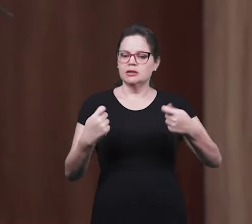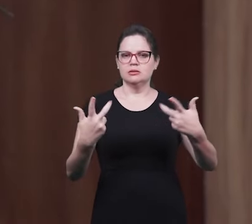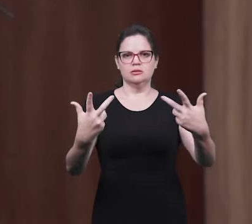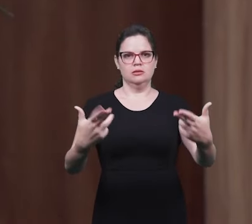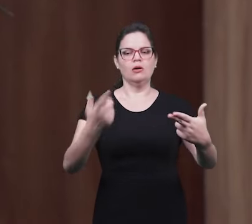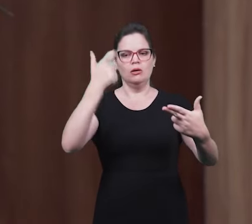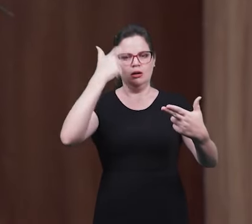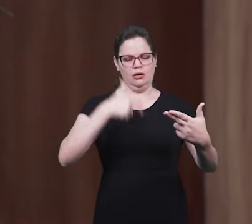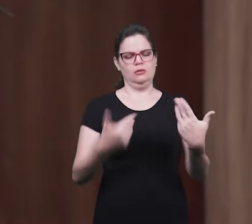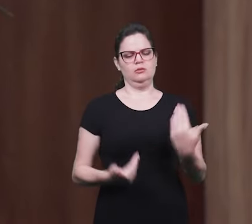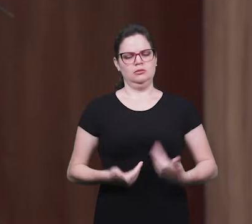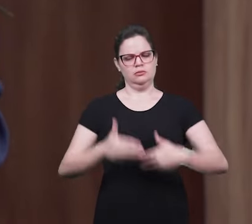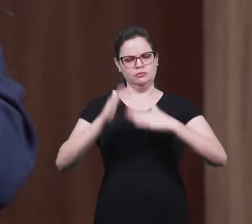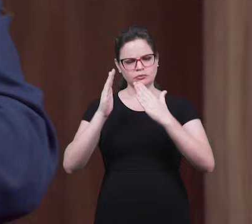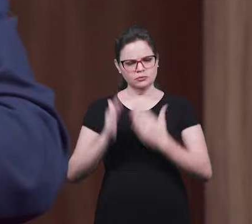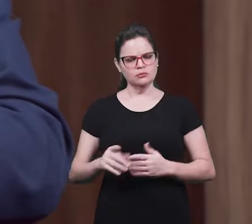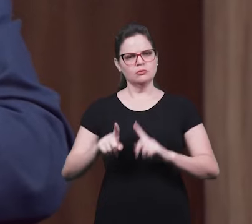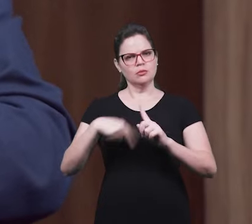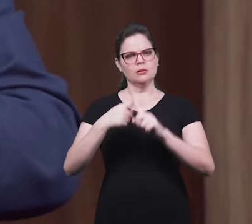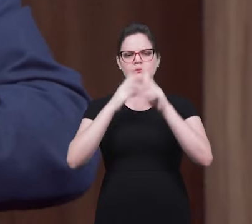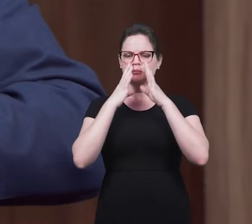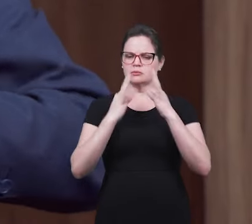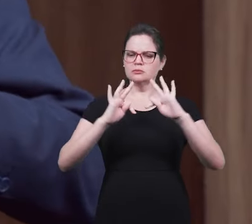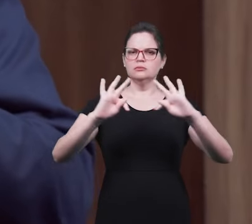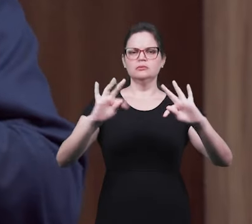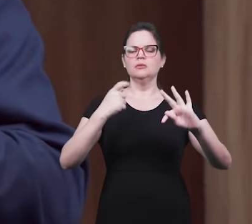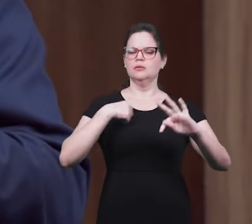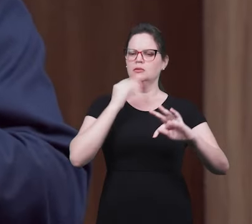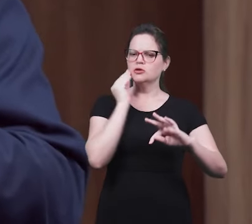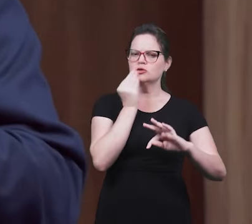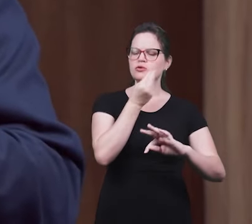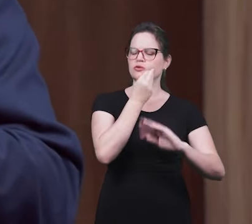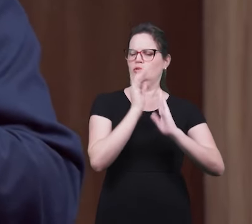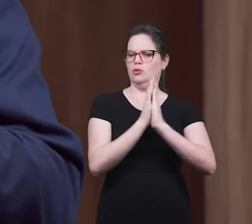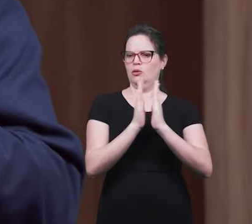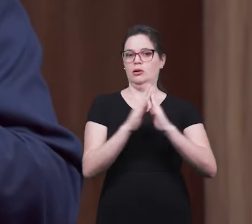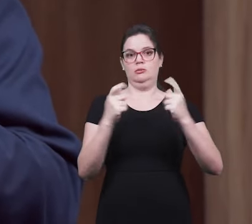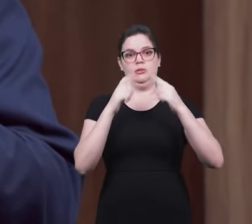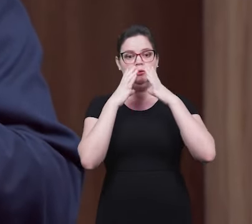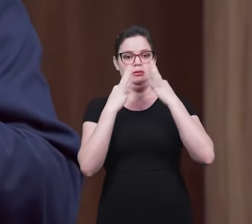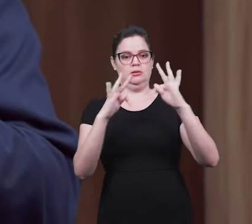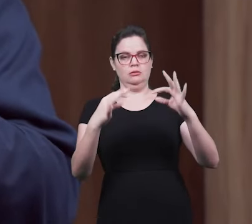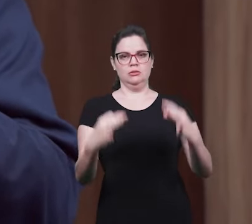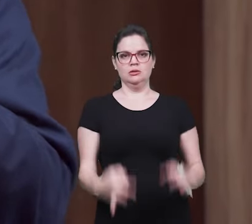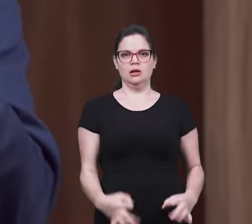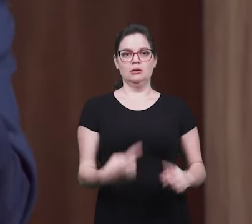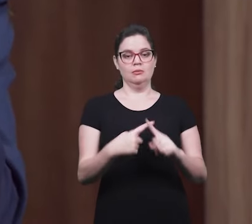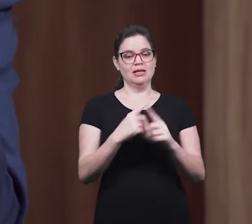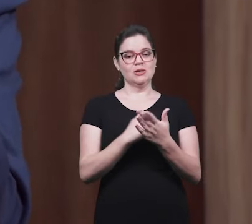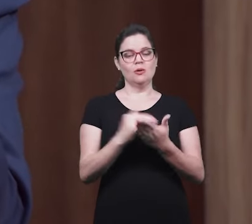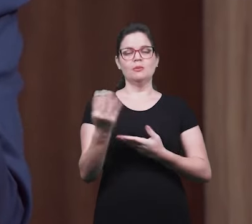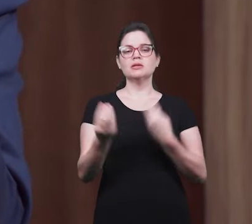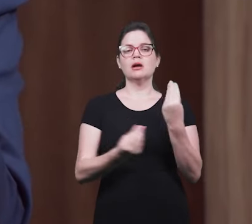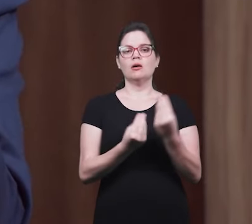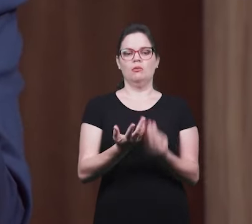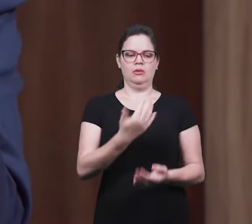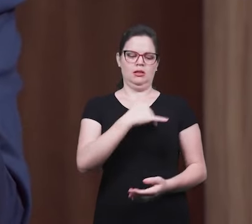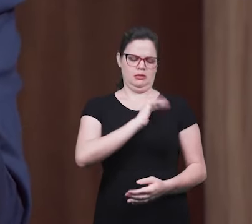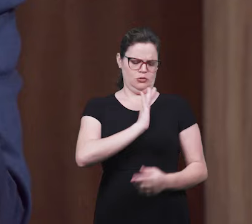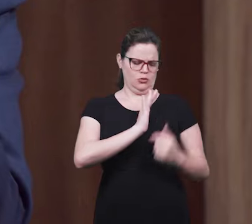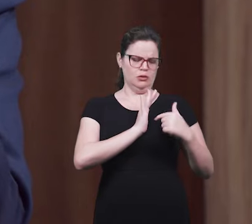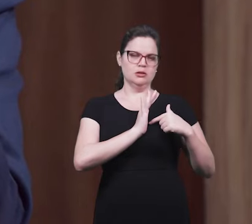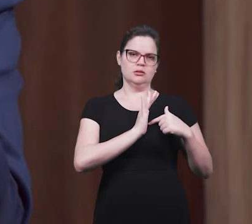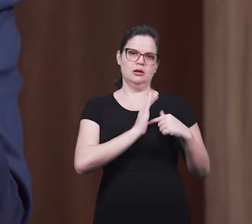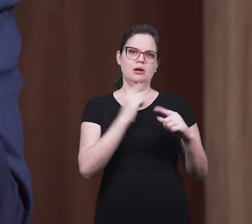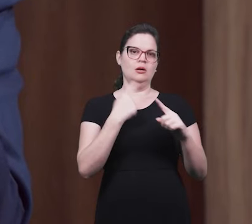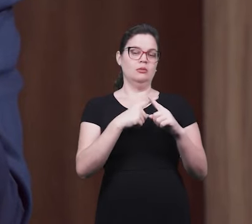juntas. Mas tudo começa pelo interior, pelo coração. A palavra diz que quando